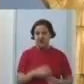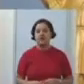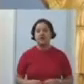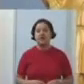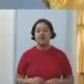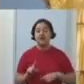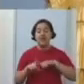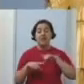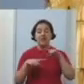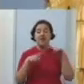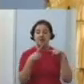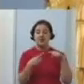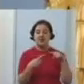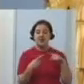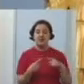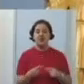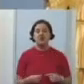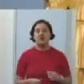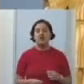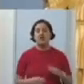Passou um tempo, veio o lobo.